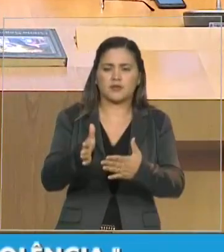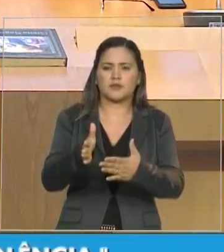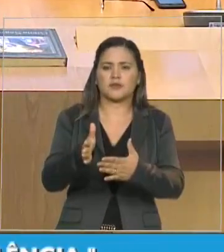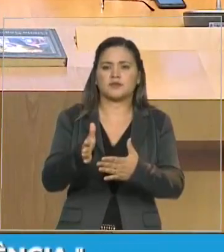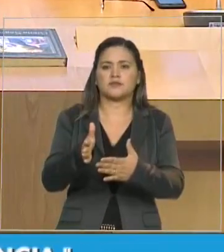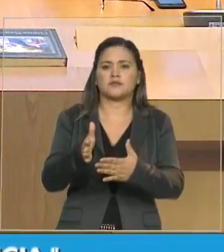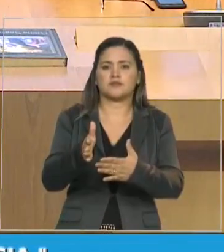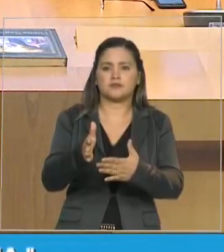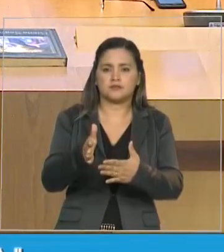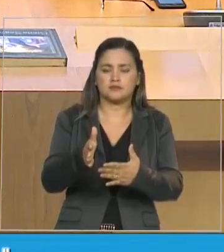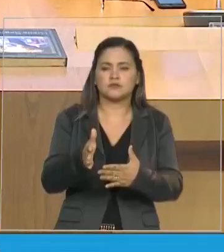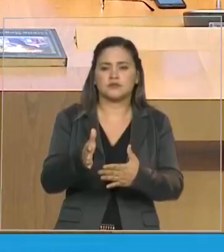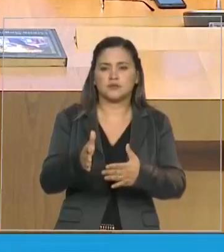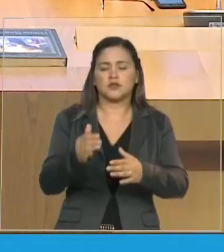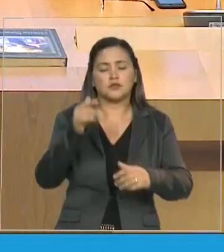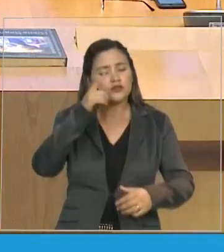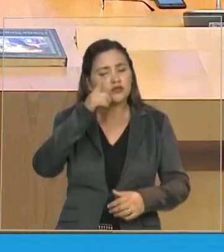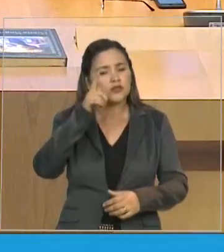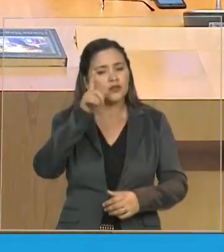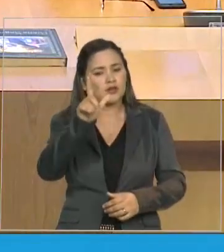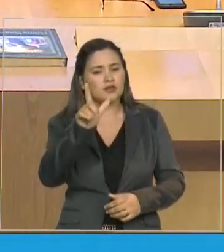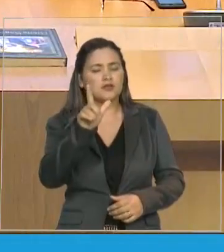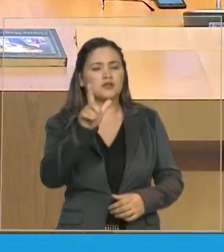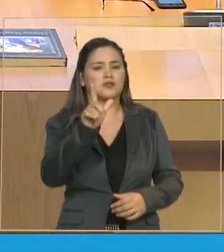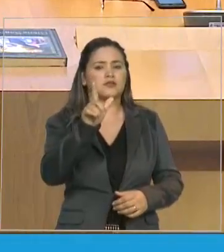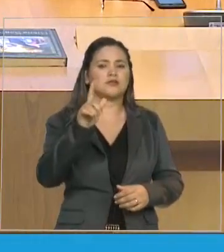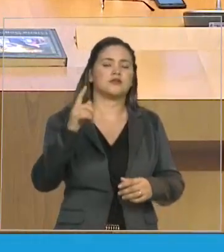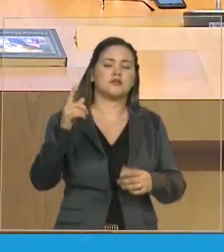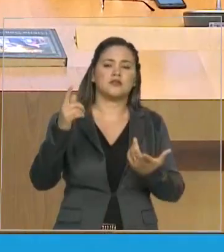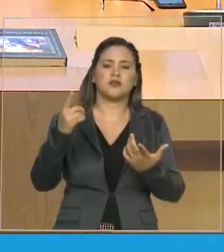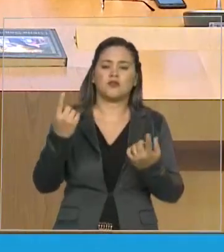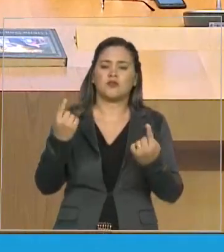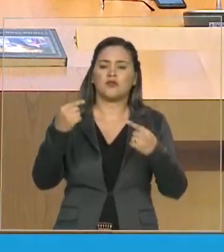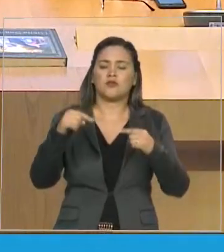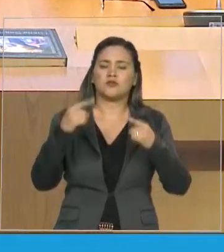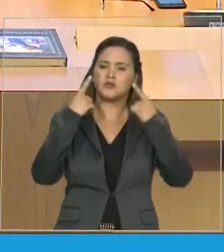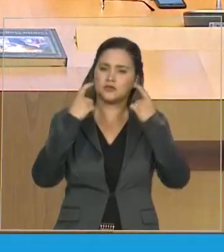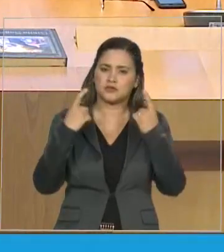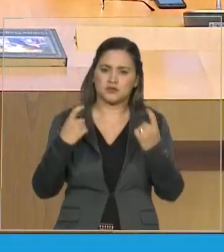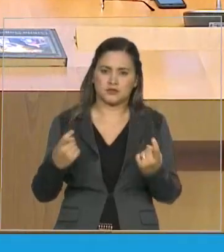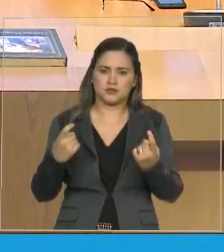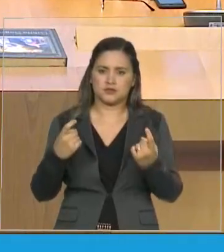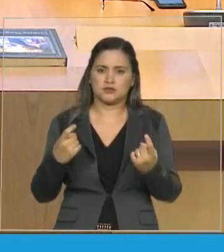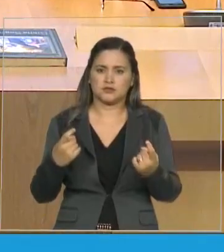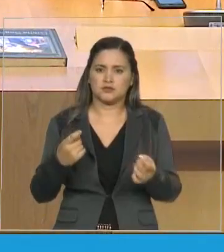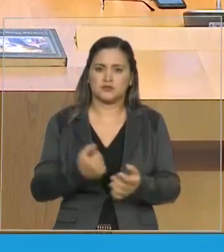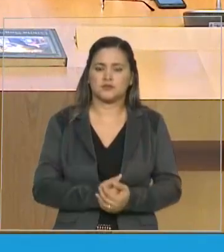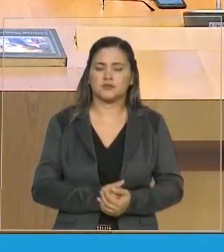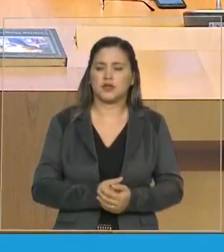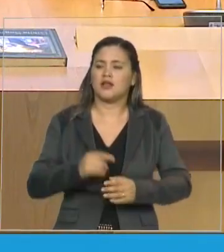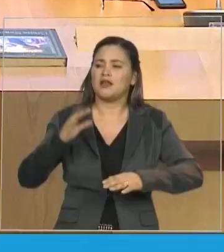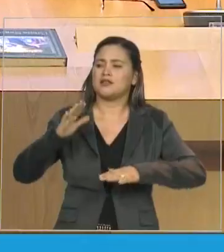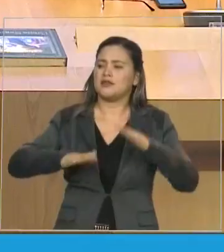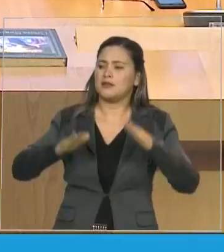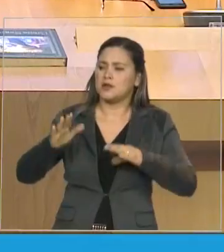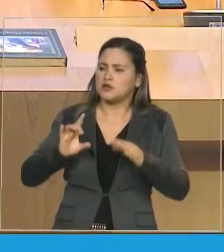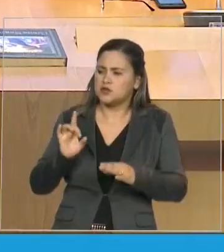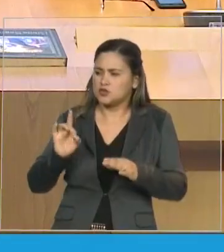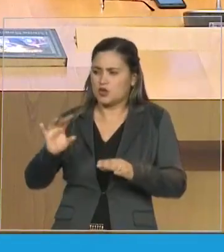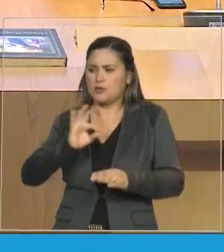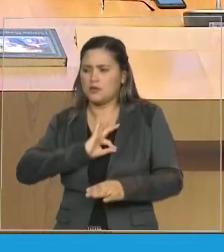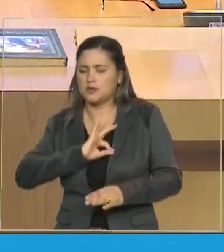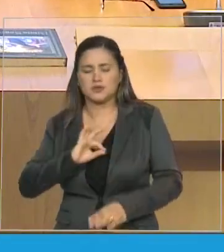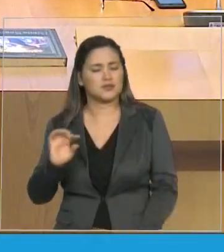em relação à superação dessa problemática. Que a gente sabe que não depende só da ação policial. É preciso polícia